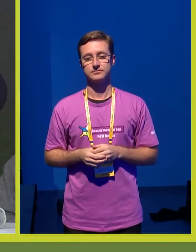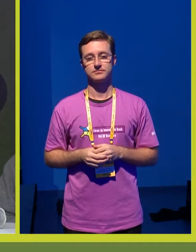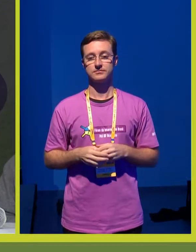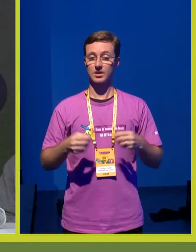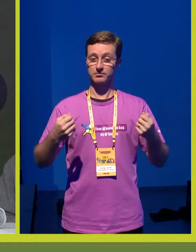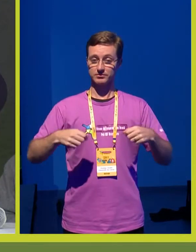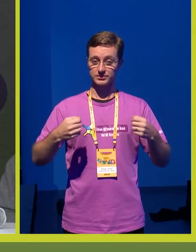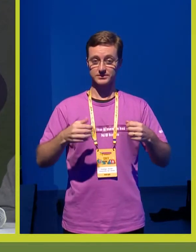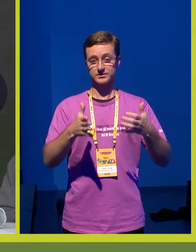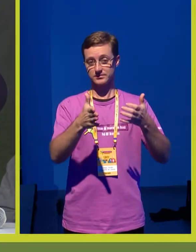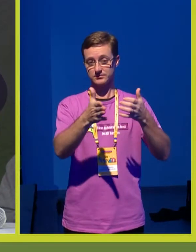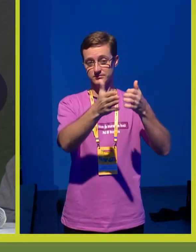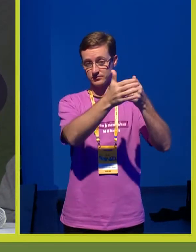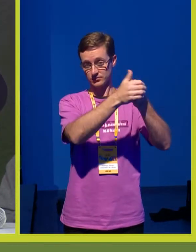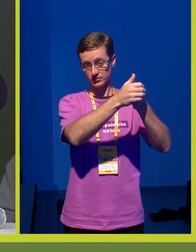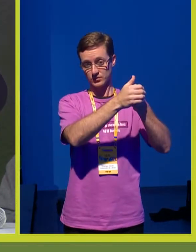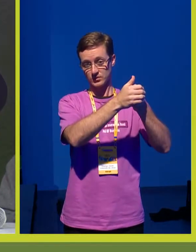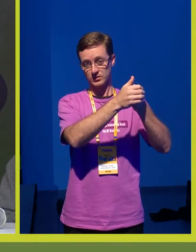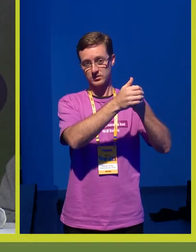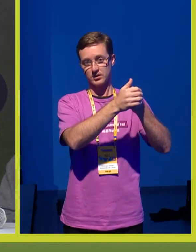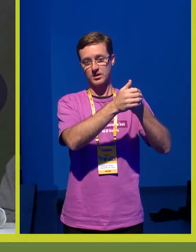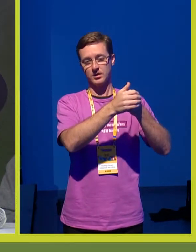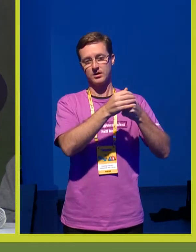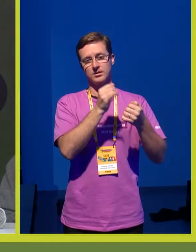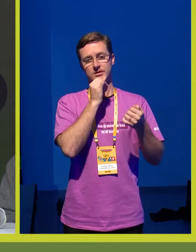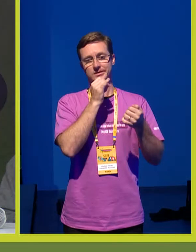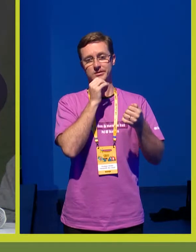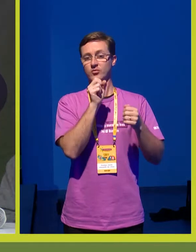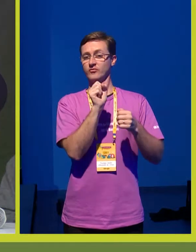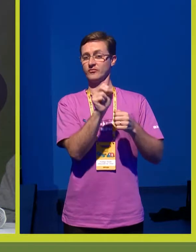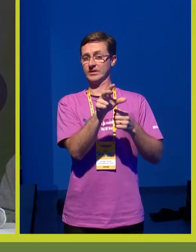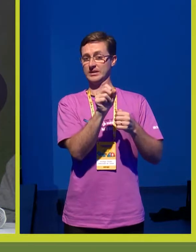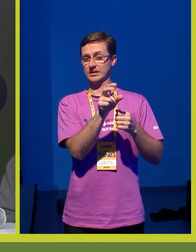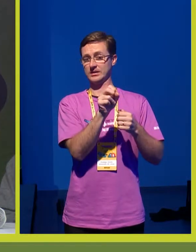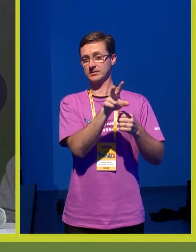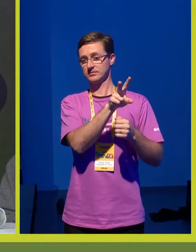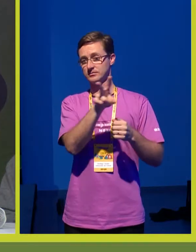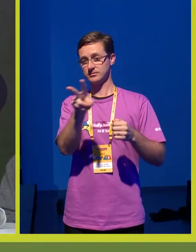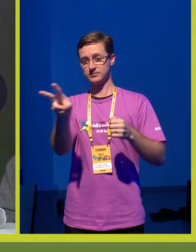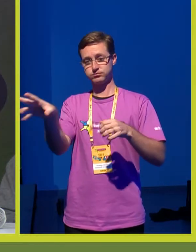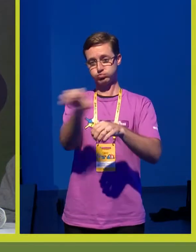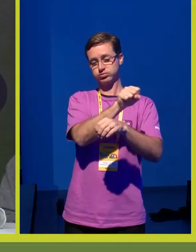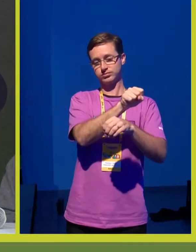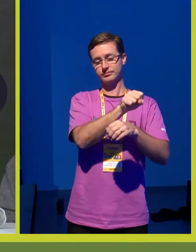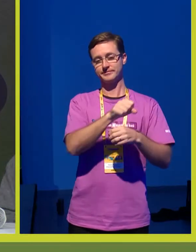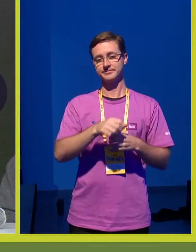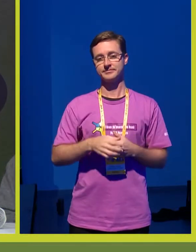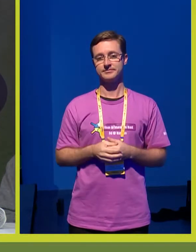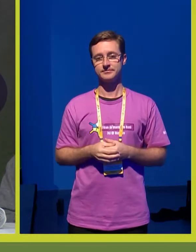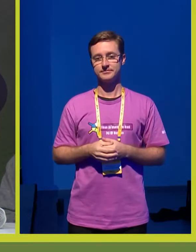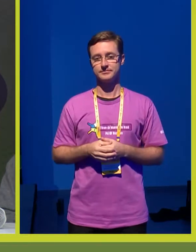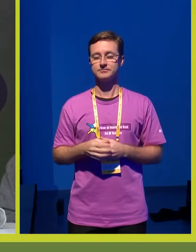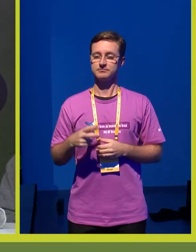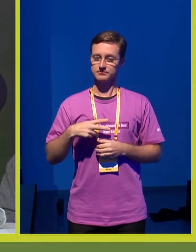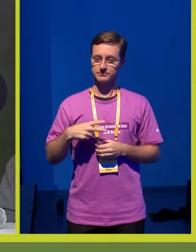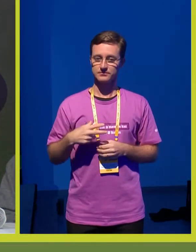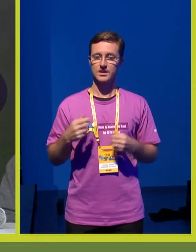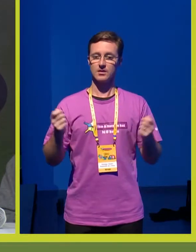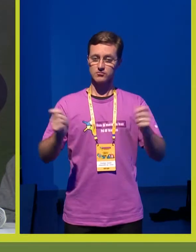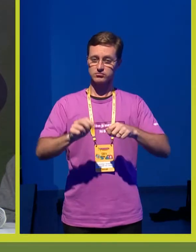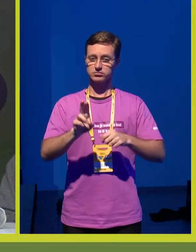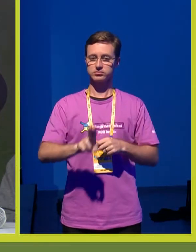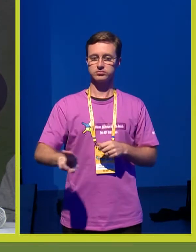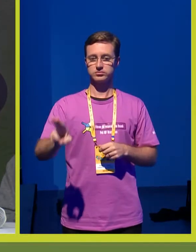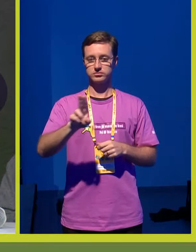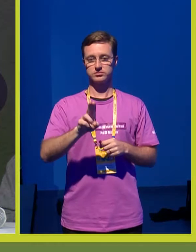inoculada no dispositivo através de um trojan por exemplo existe também a possibilidade de se usar a